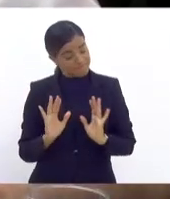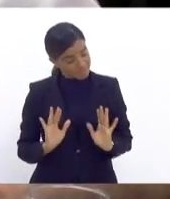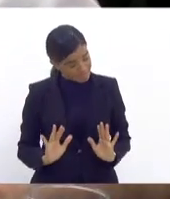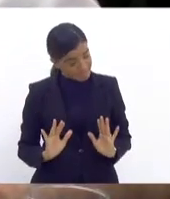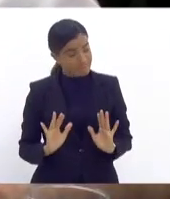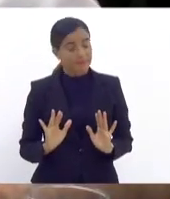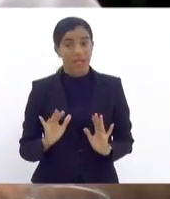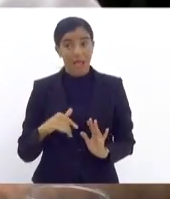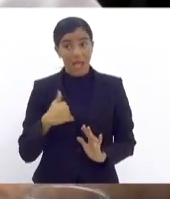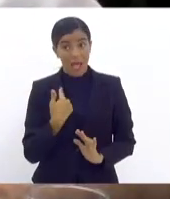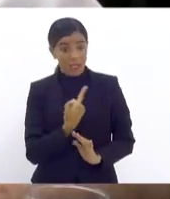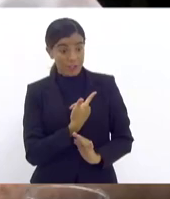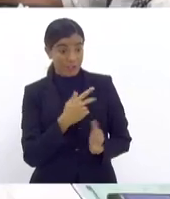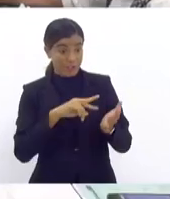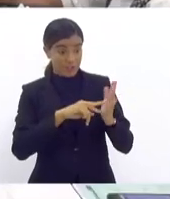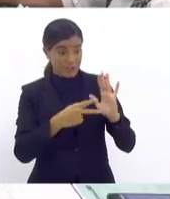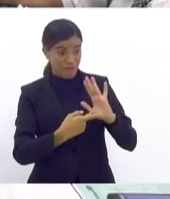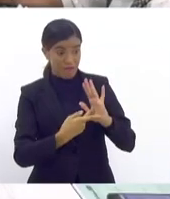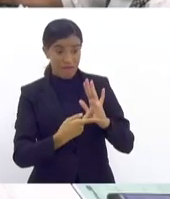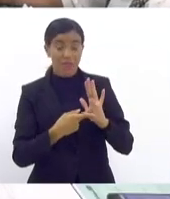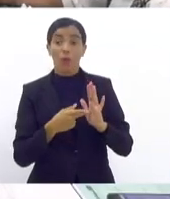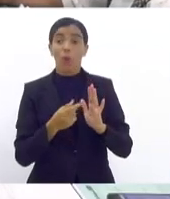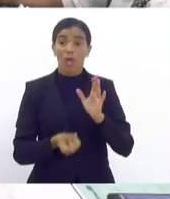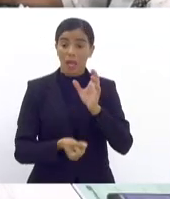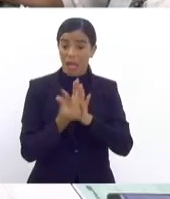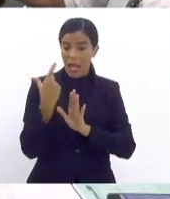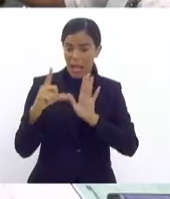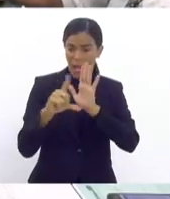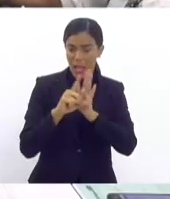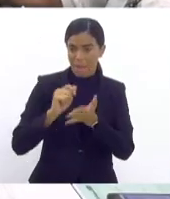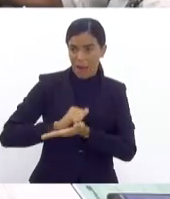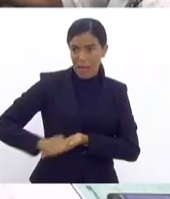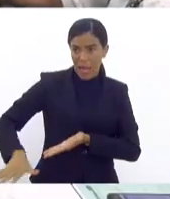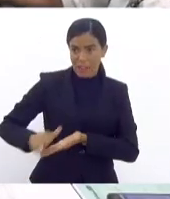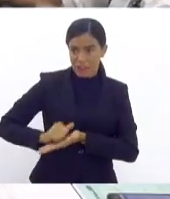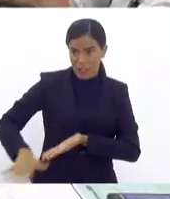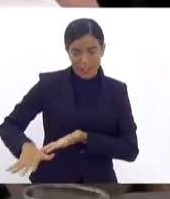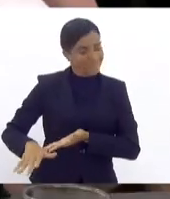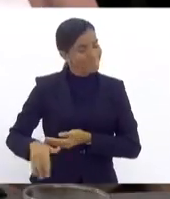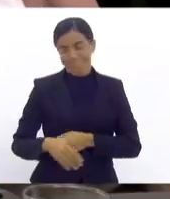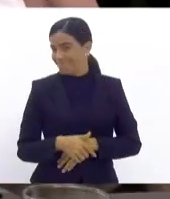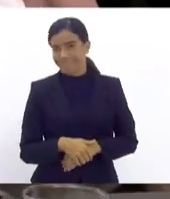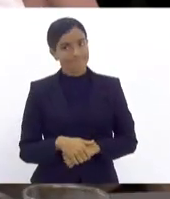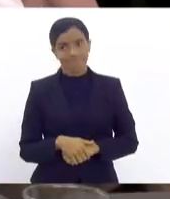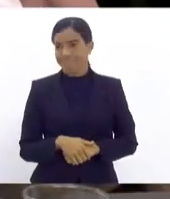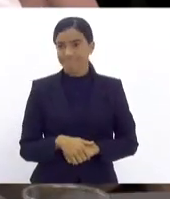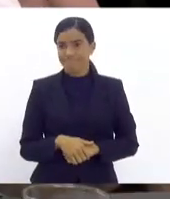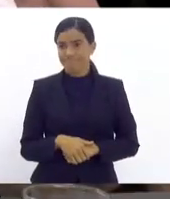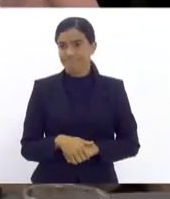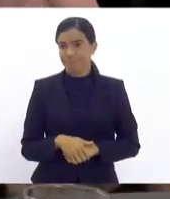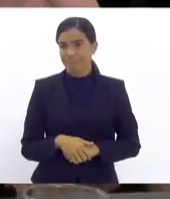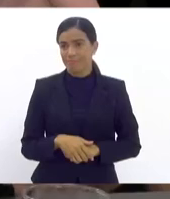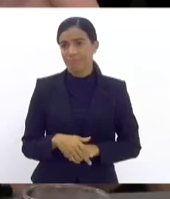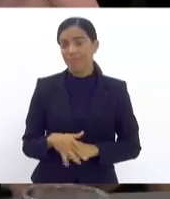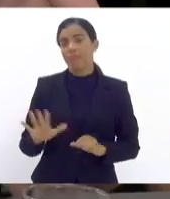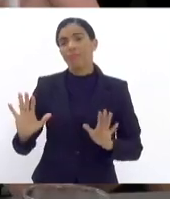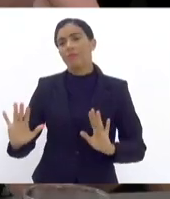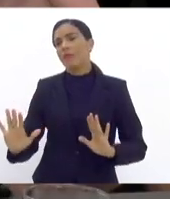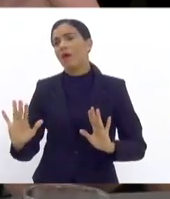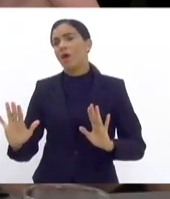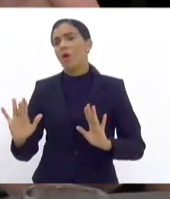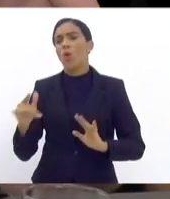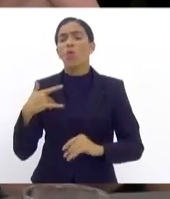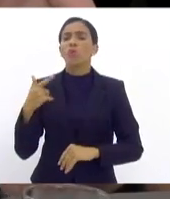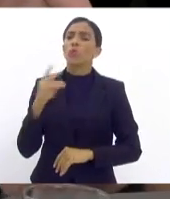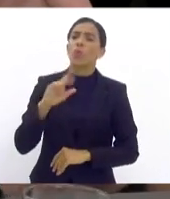a gente gera despesa. Tá bom. Eu vou fazer Mas uma... a gente criou então esse paradigma. Eu posso criar despesa não administrativa não